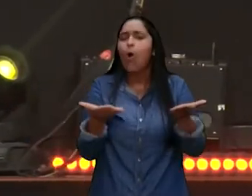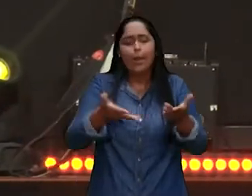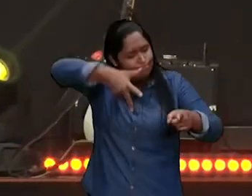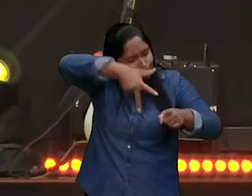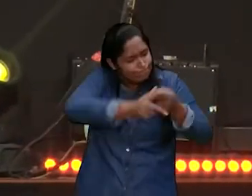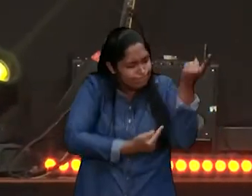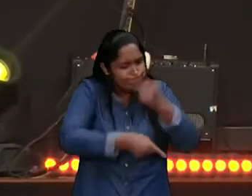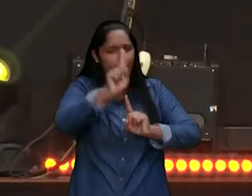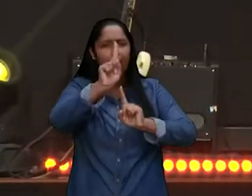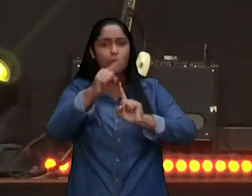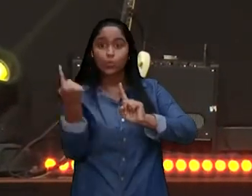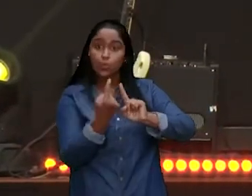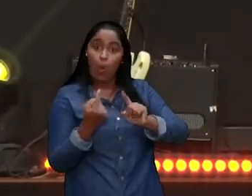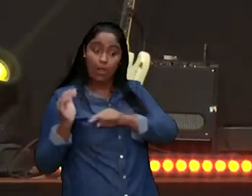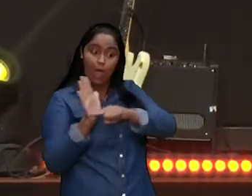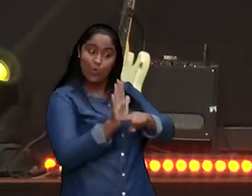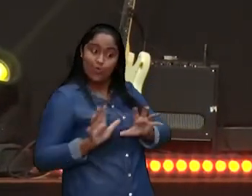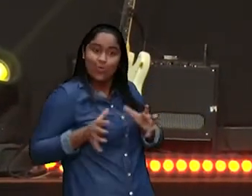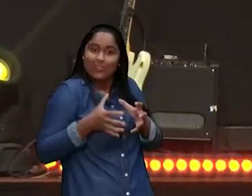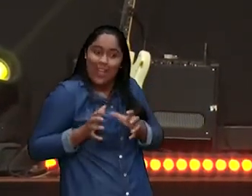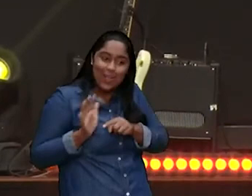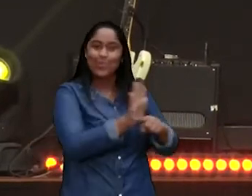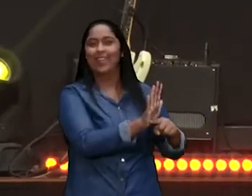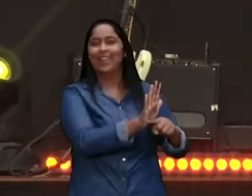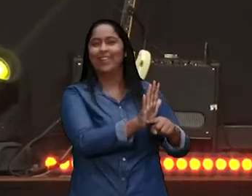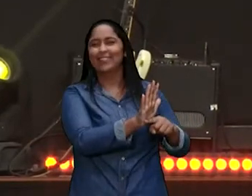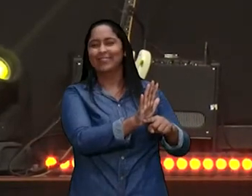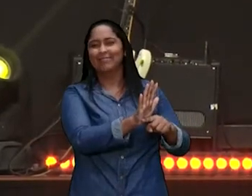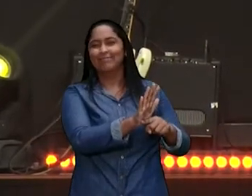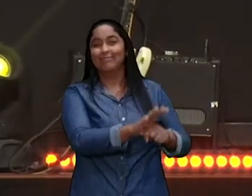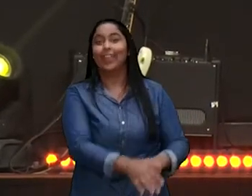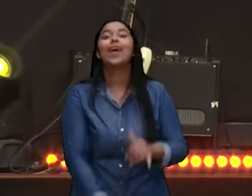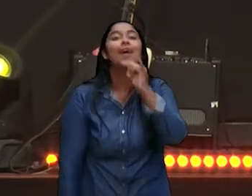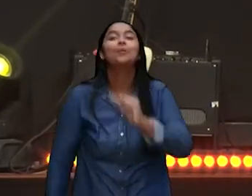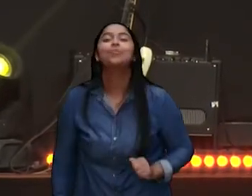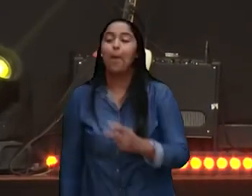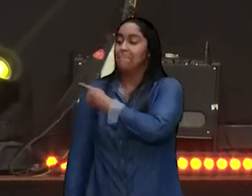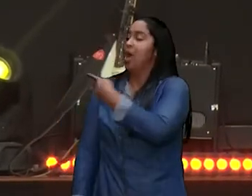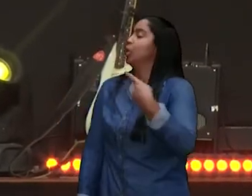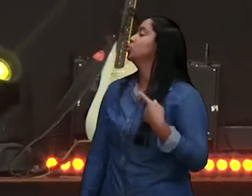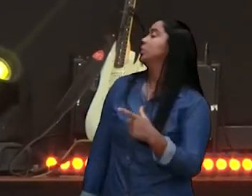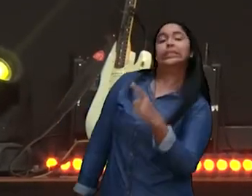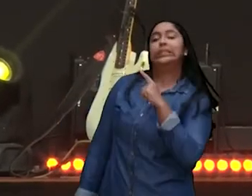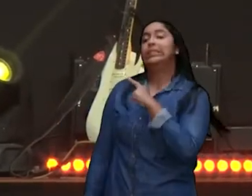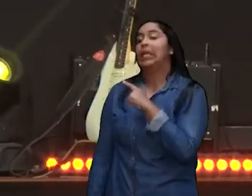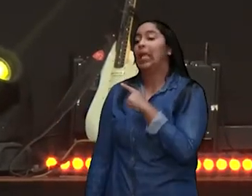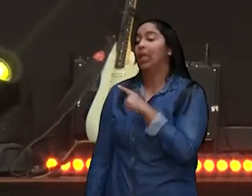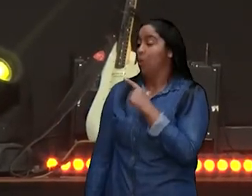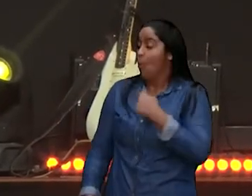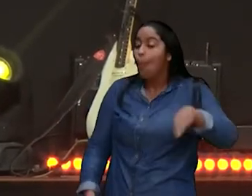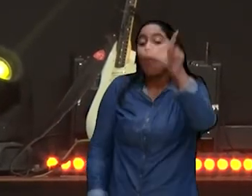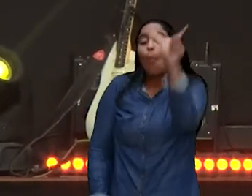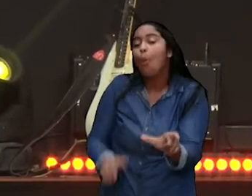e viver para Deus sim ou não a água tem um cara que na igreja pastor tem um cara ali cara é adulto adúltero é a